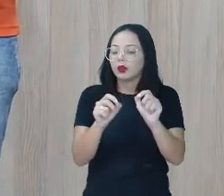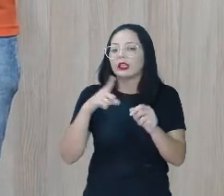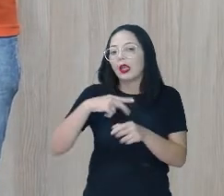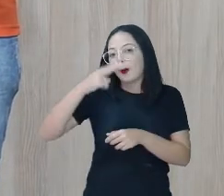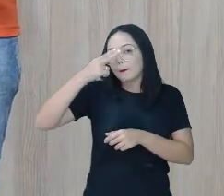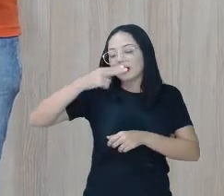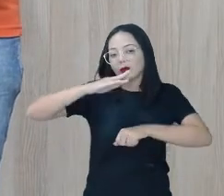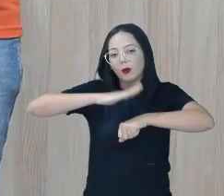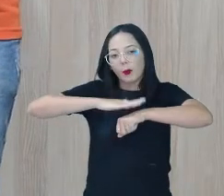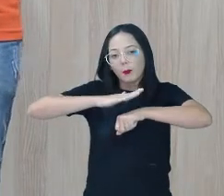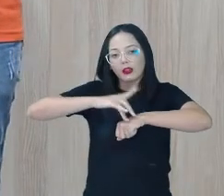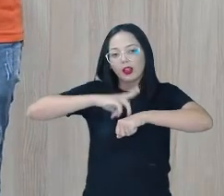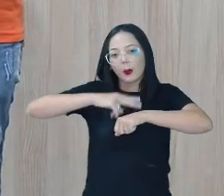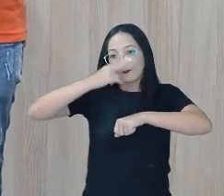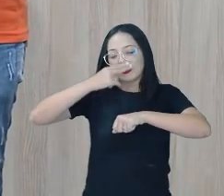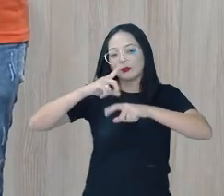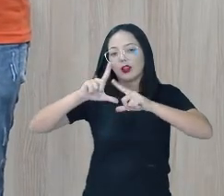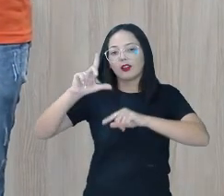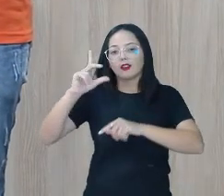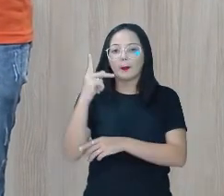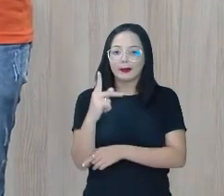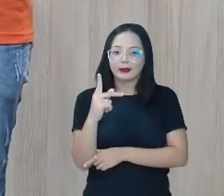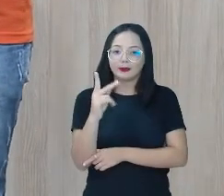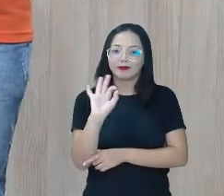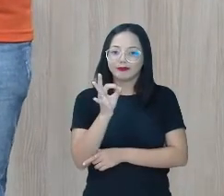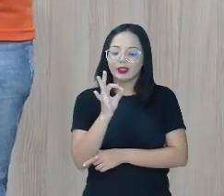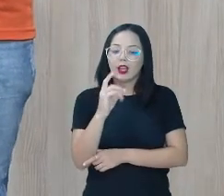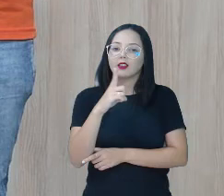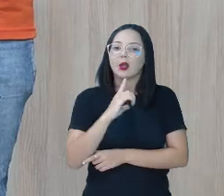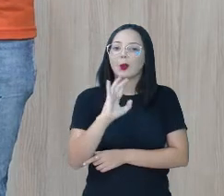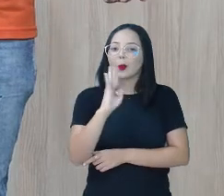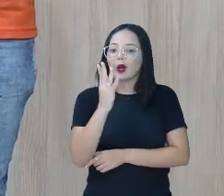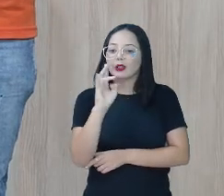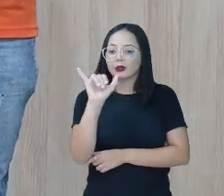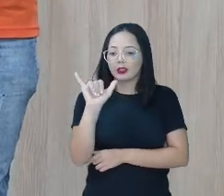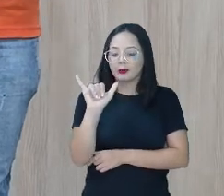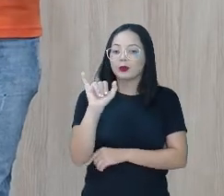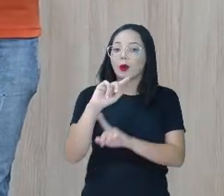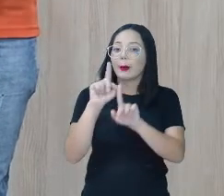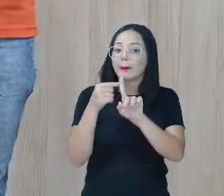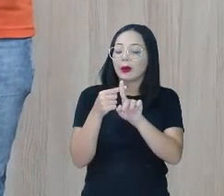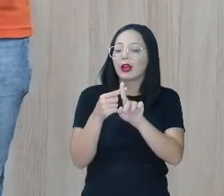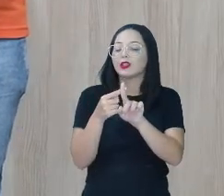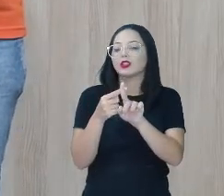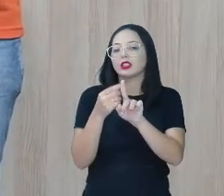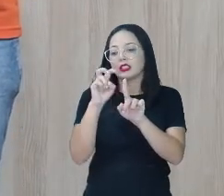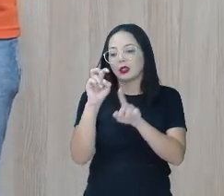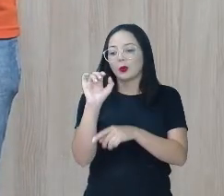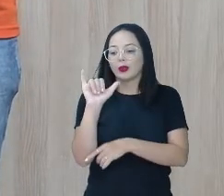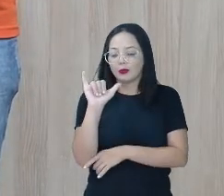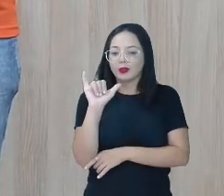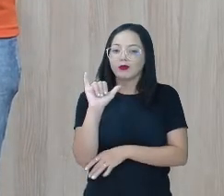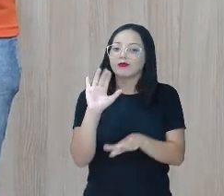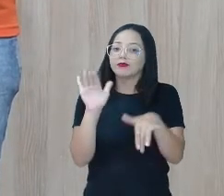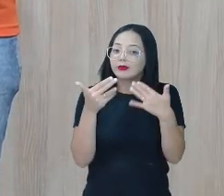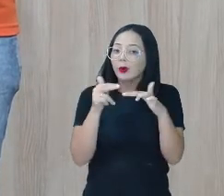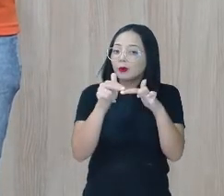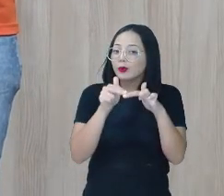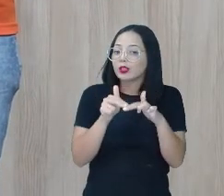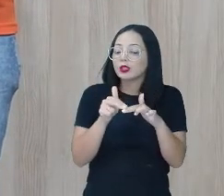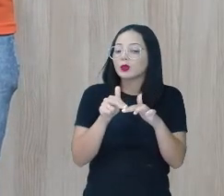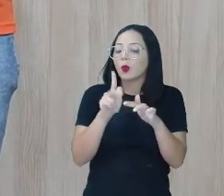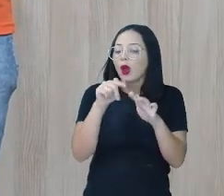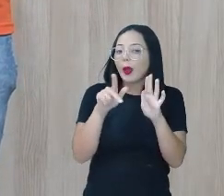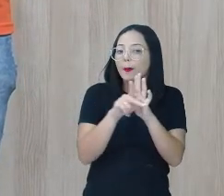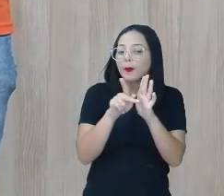mesma situação aí da letrinha P, certo? Eu tenho 4Y mais 5Y. Então, como